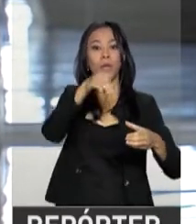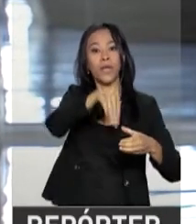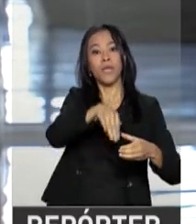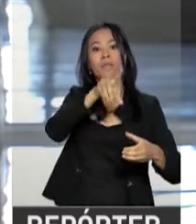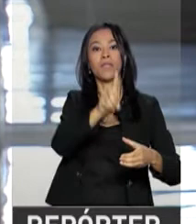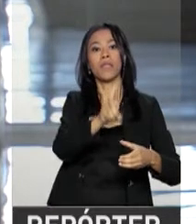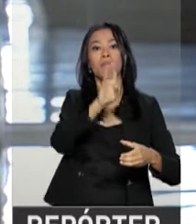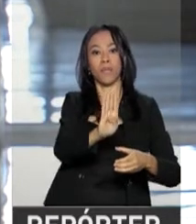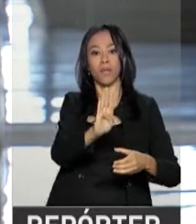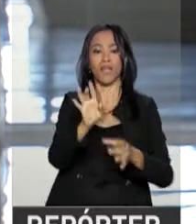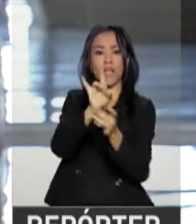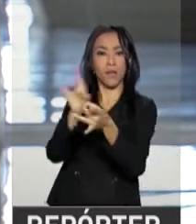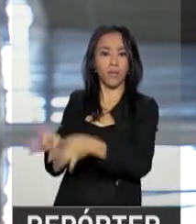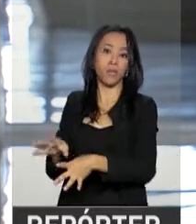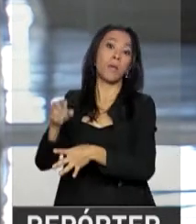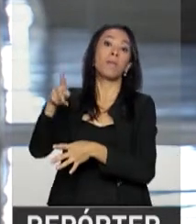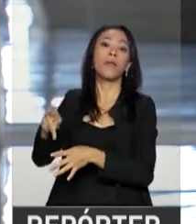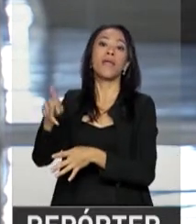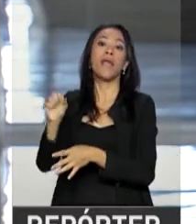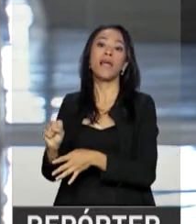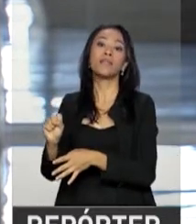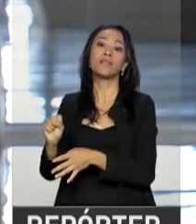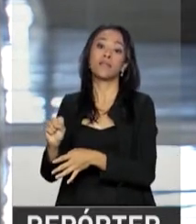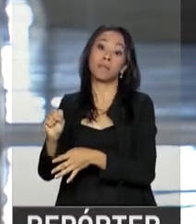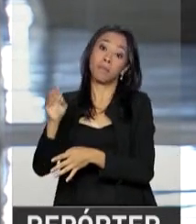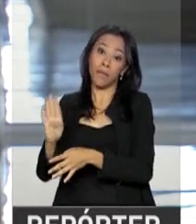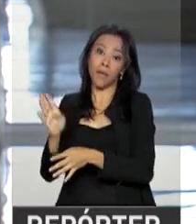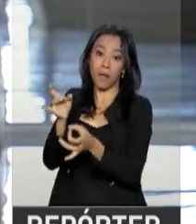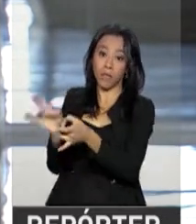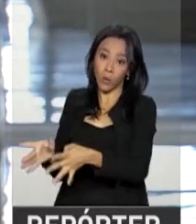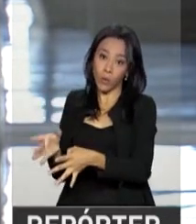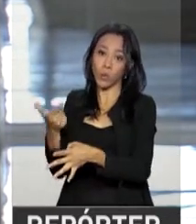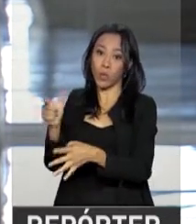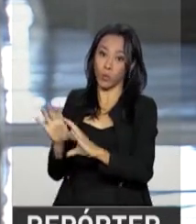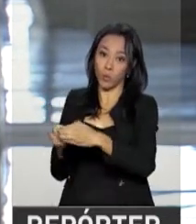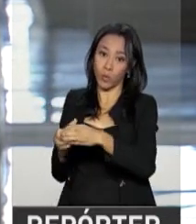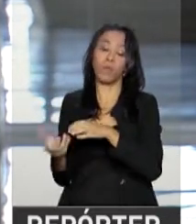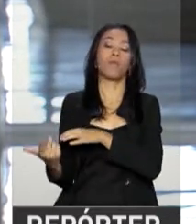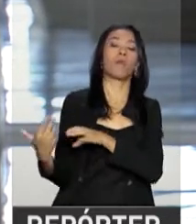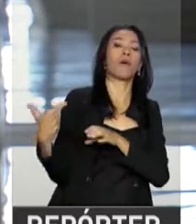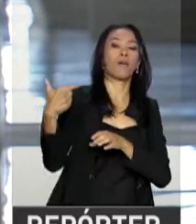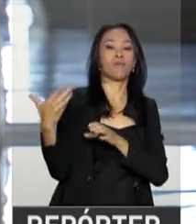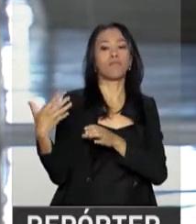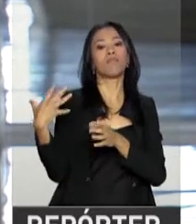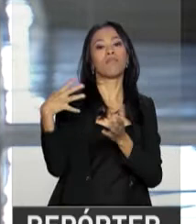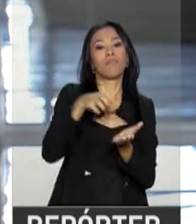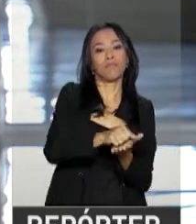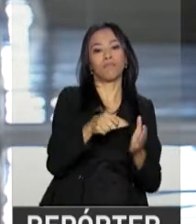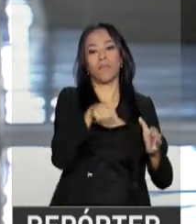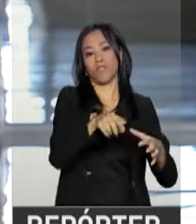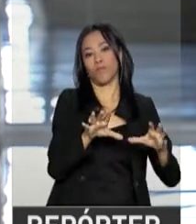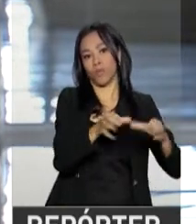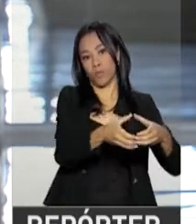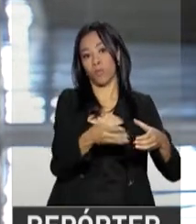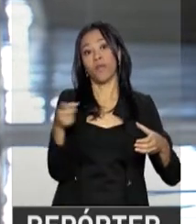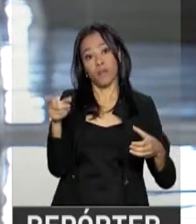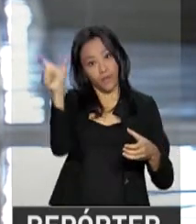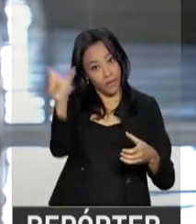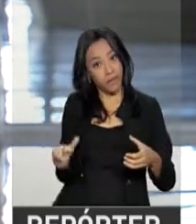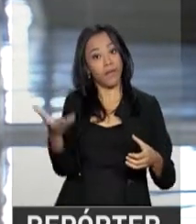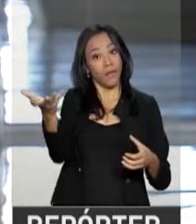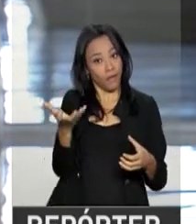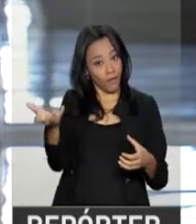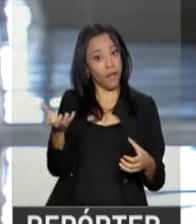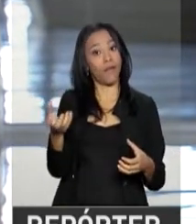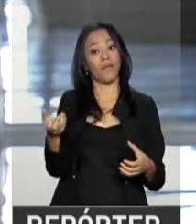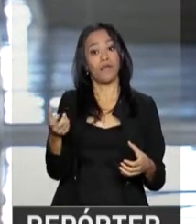deixa o PSD de Gilberto Kassab. O ministro da Fazenda, o atual ministro da Fazenda, já adiantou que pretende concorrer nas eleições deste ano,